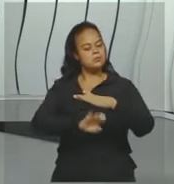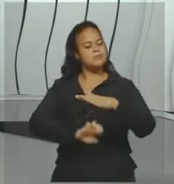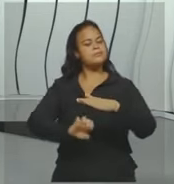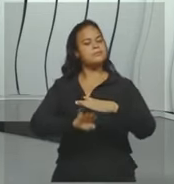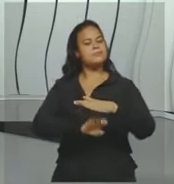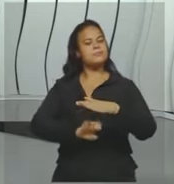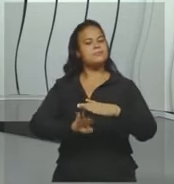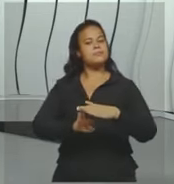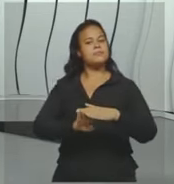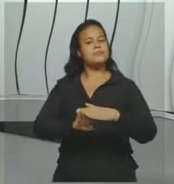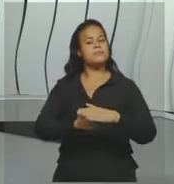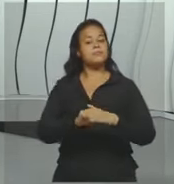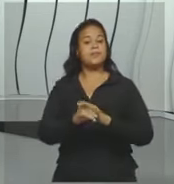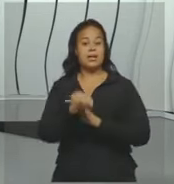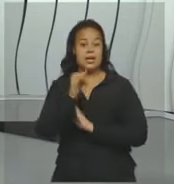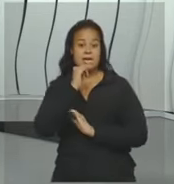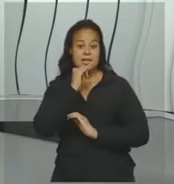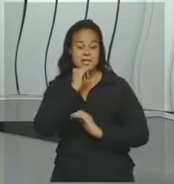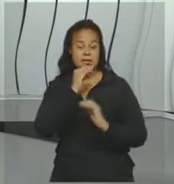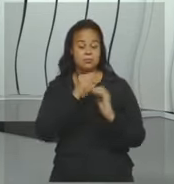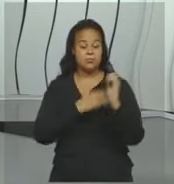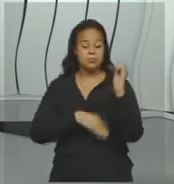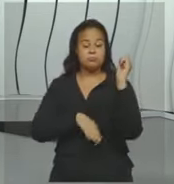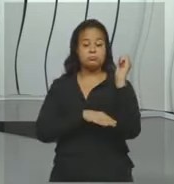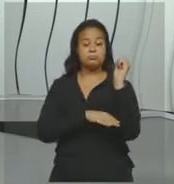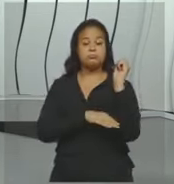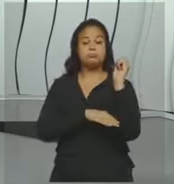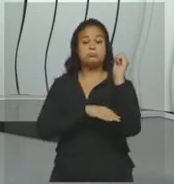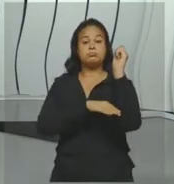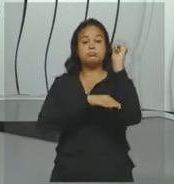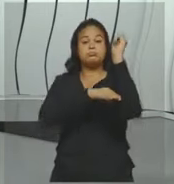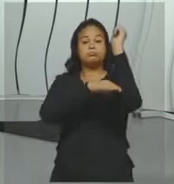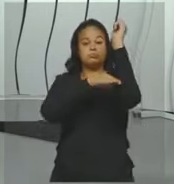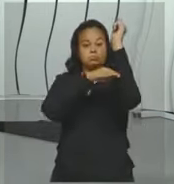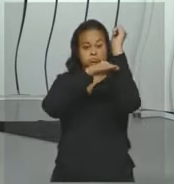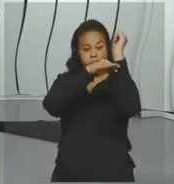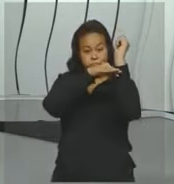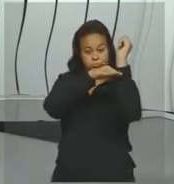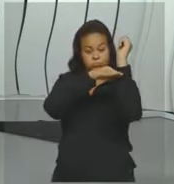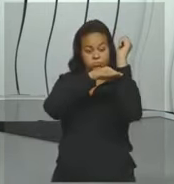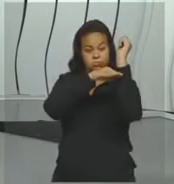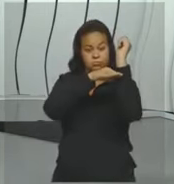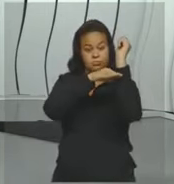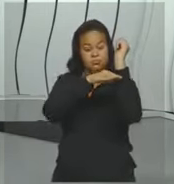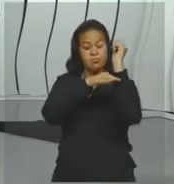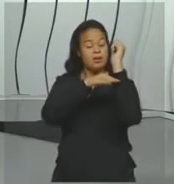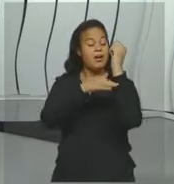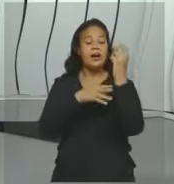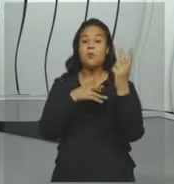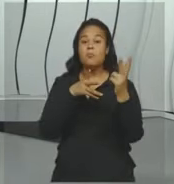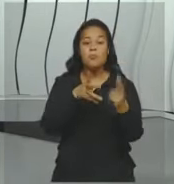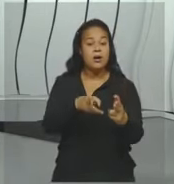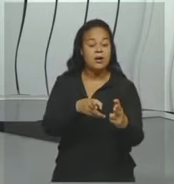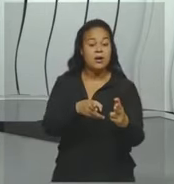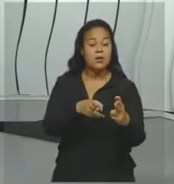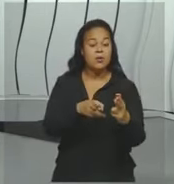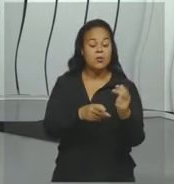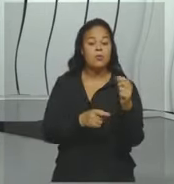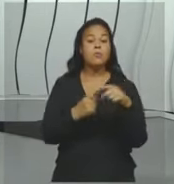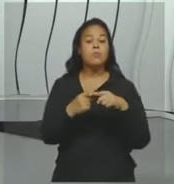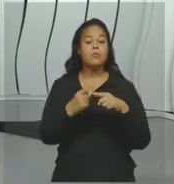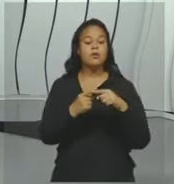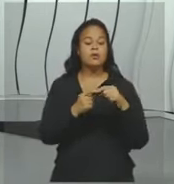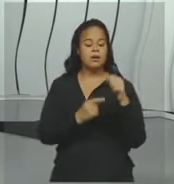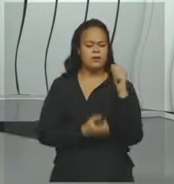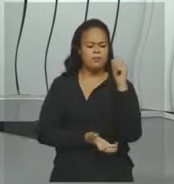tantas pessoas dentro de um elevador. O elevador é um sistema de roldanas móveis que faz com que aquele motor seja capaz de levantar